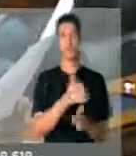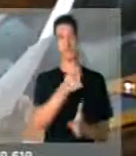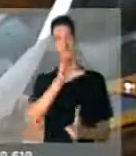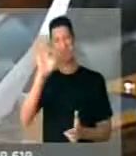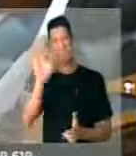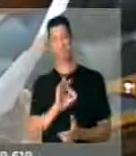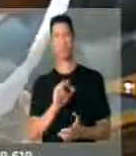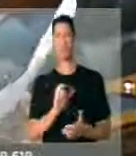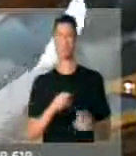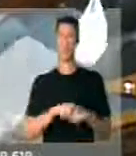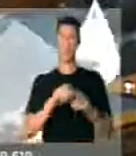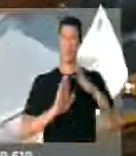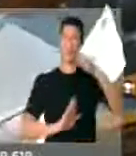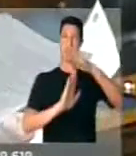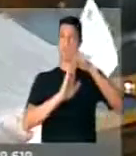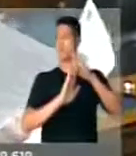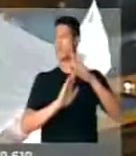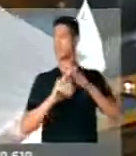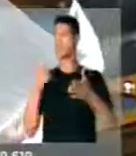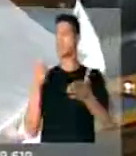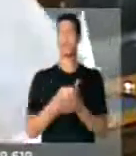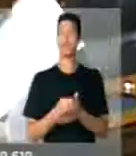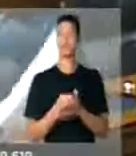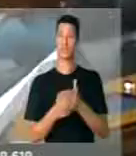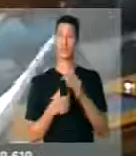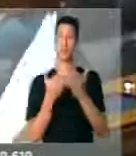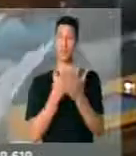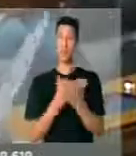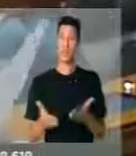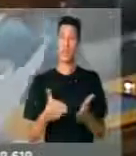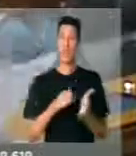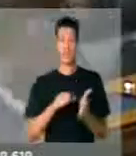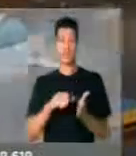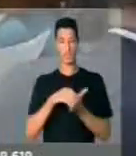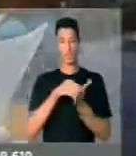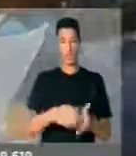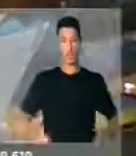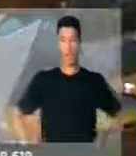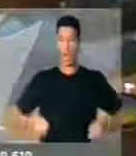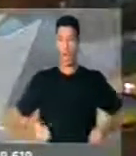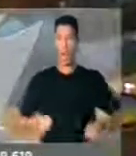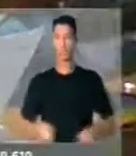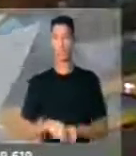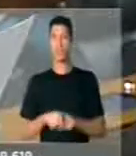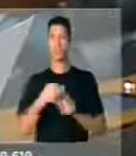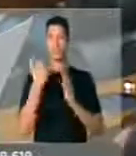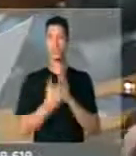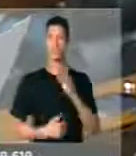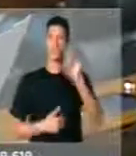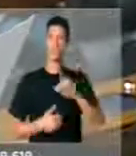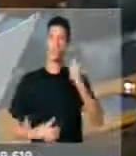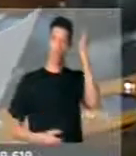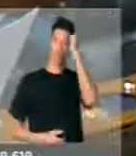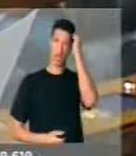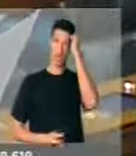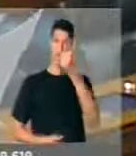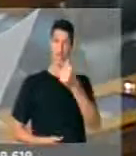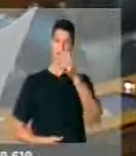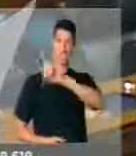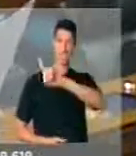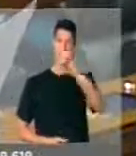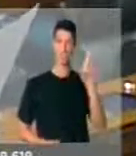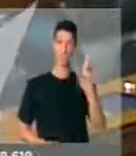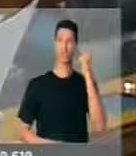da passagem, a limitação de indenização nos casos de perda e extravio de bagagem, a redução no direito de arrependimento de 7